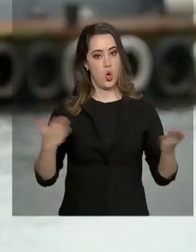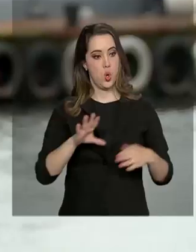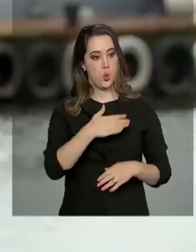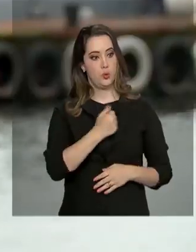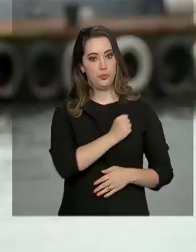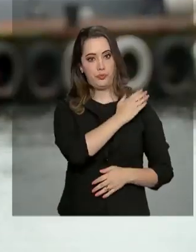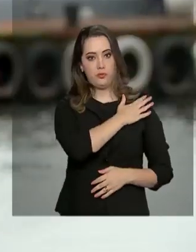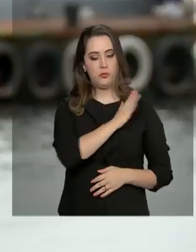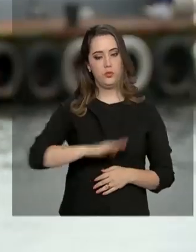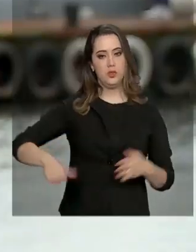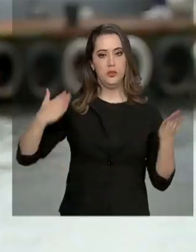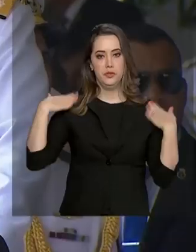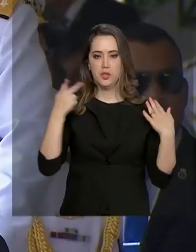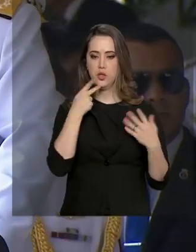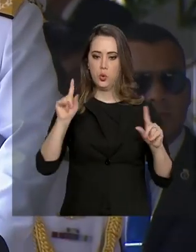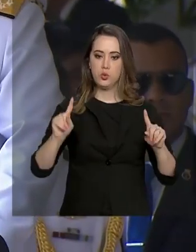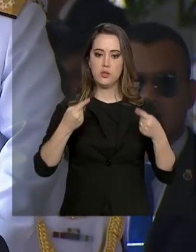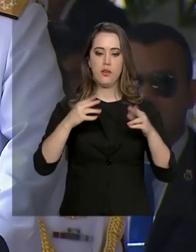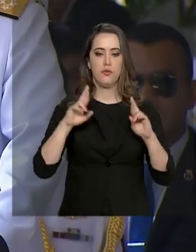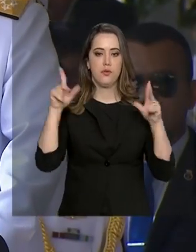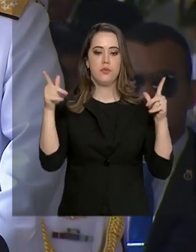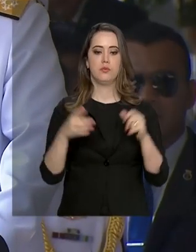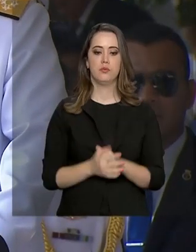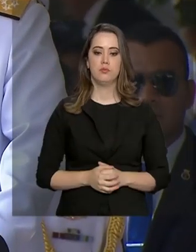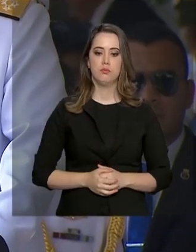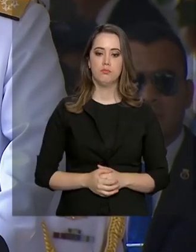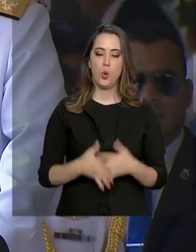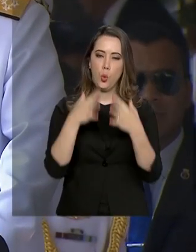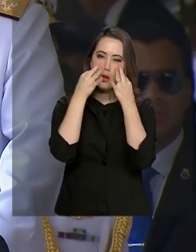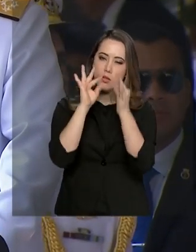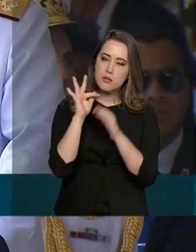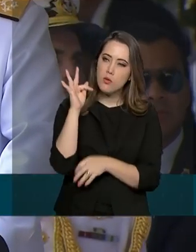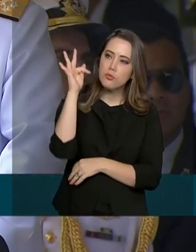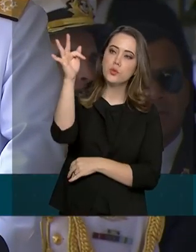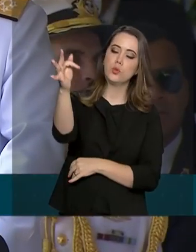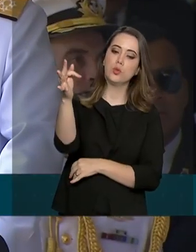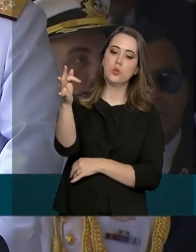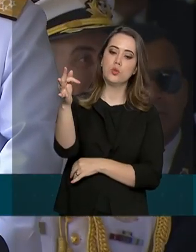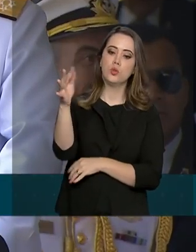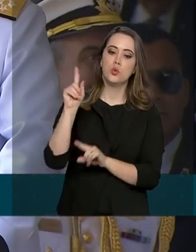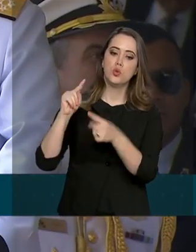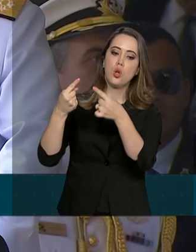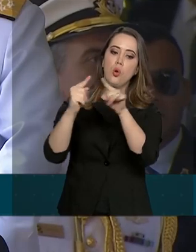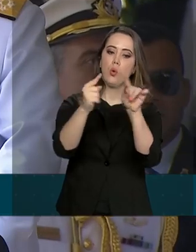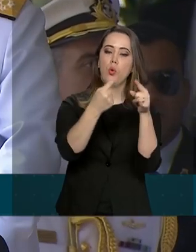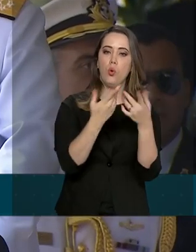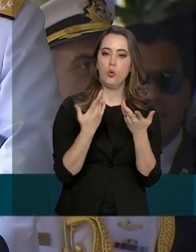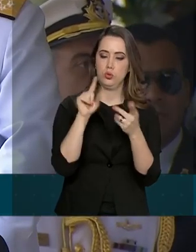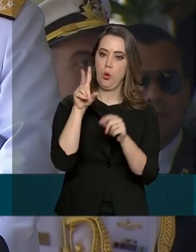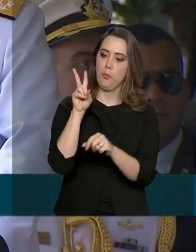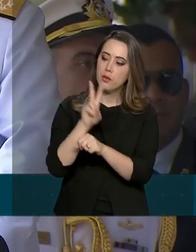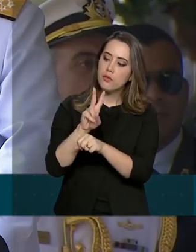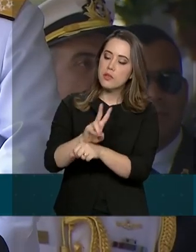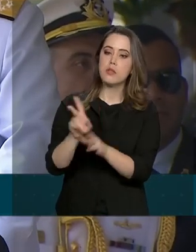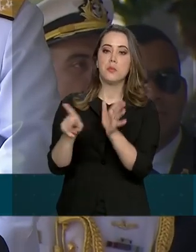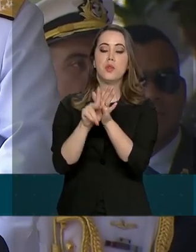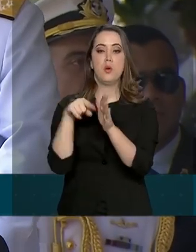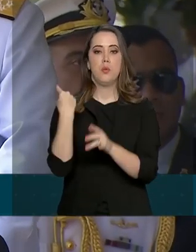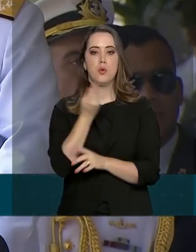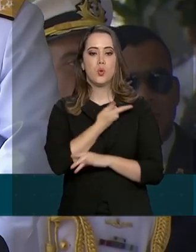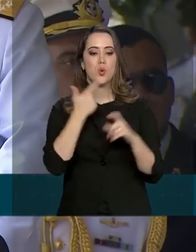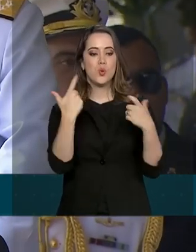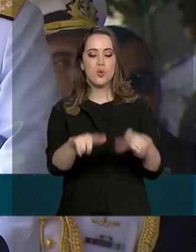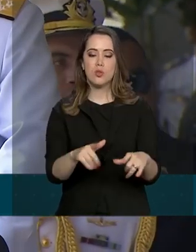os desafios são diferentes. Com a atenção voltada para o futuro e consoante à Estratégia Nacional de Defesa, nossa